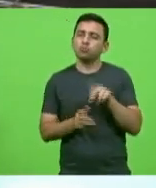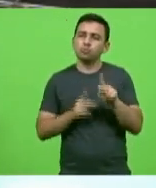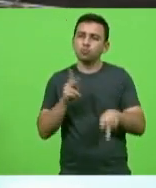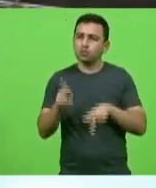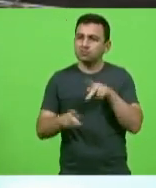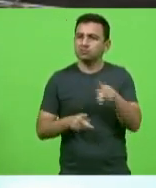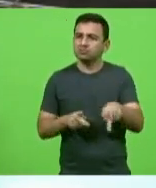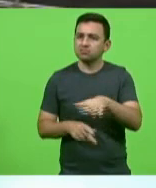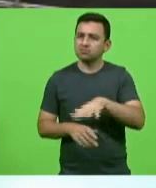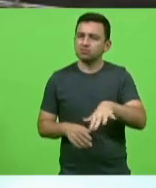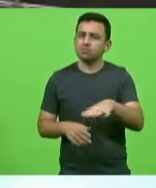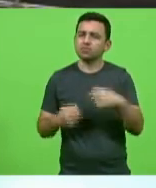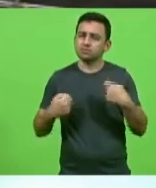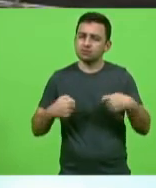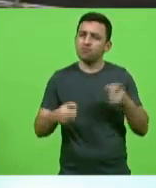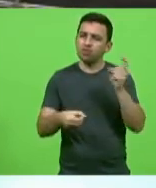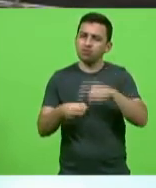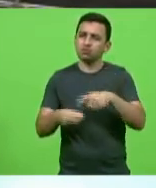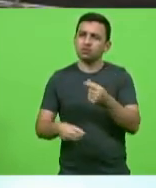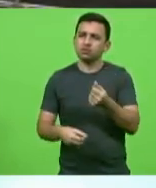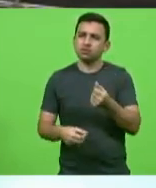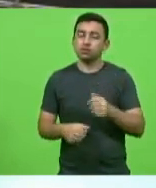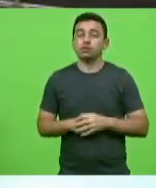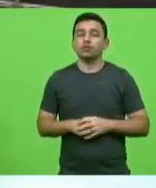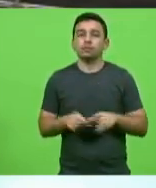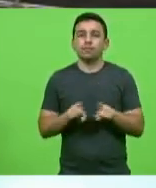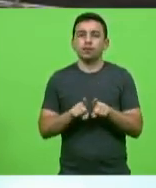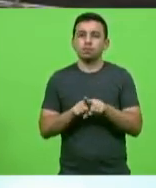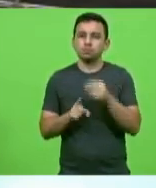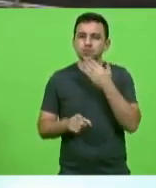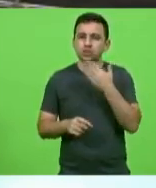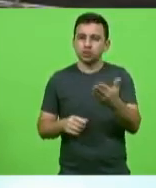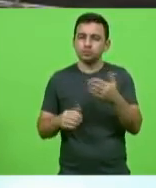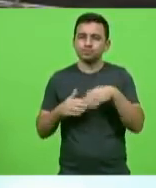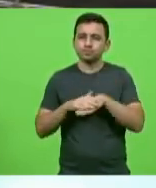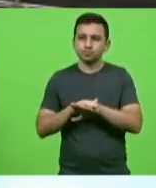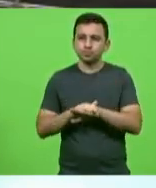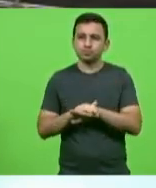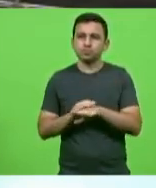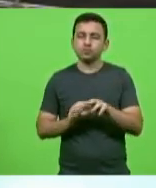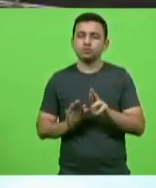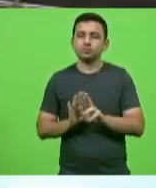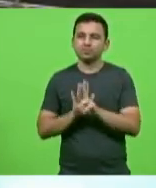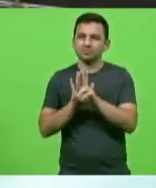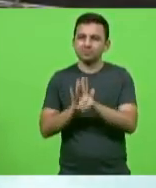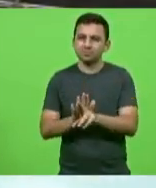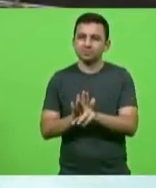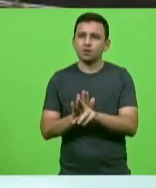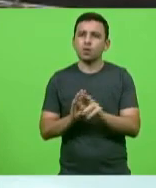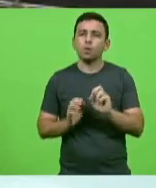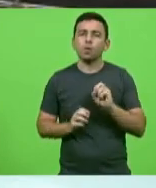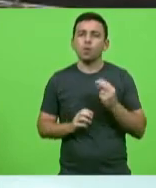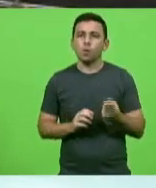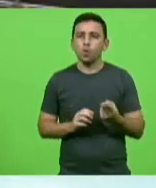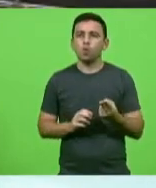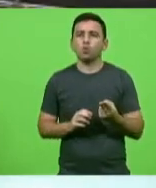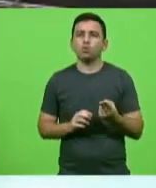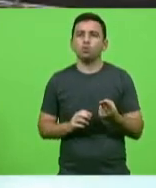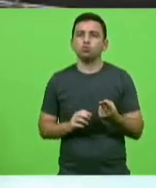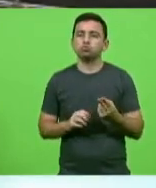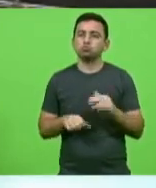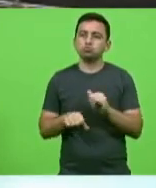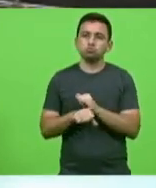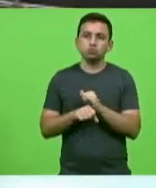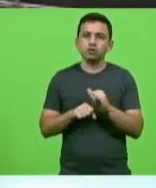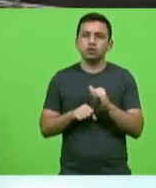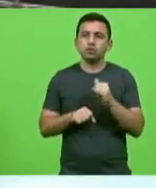fato superveniente do pedido de arquivamento de representação ou alternativamente